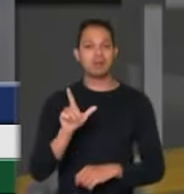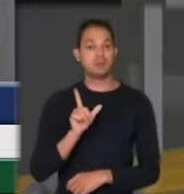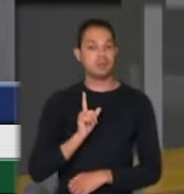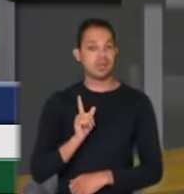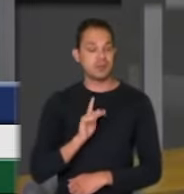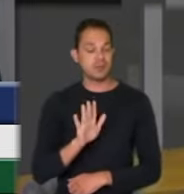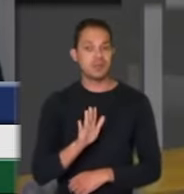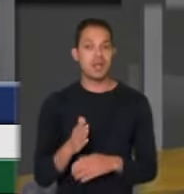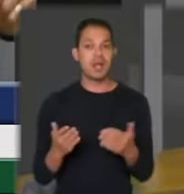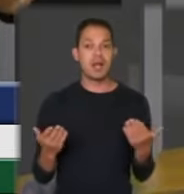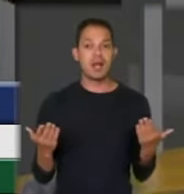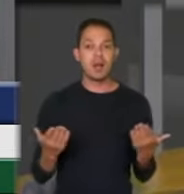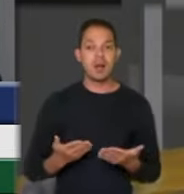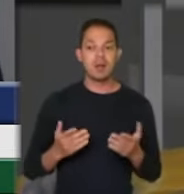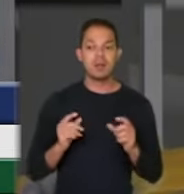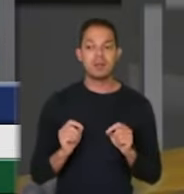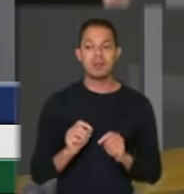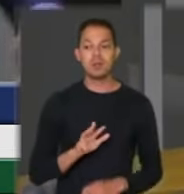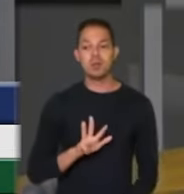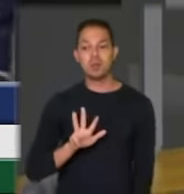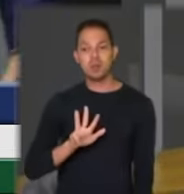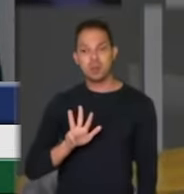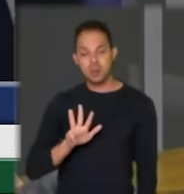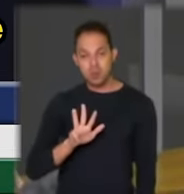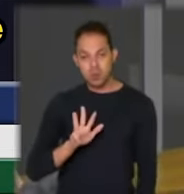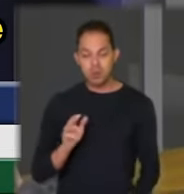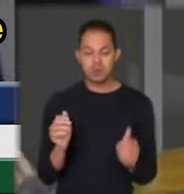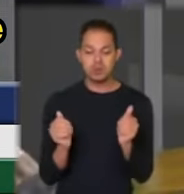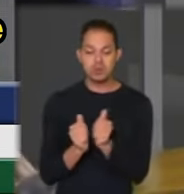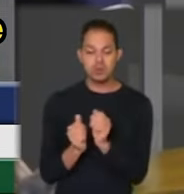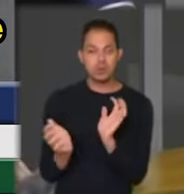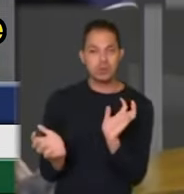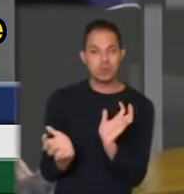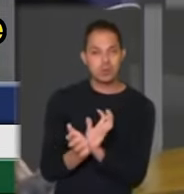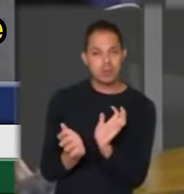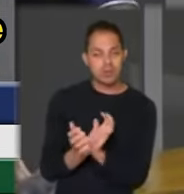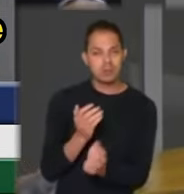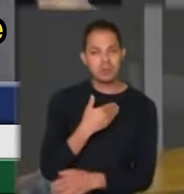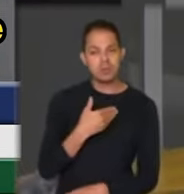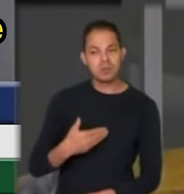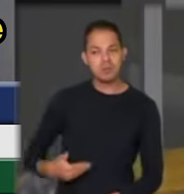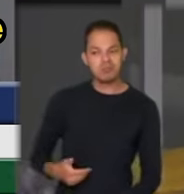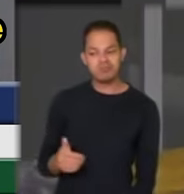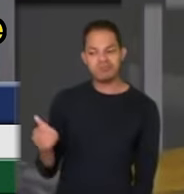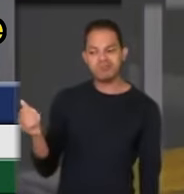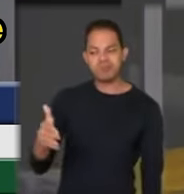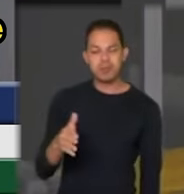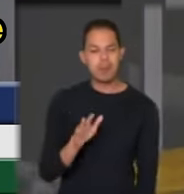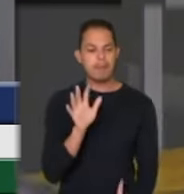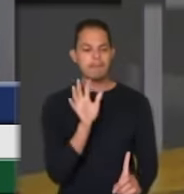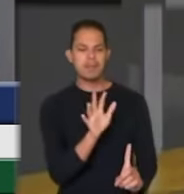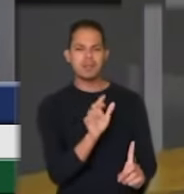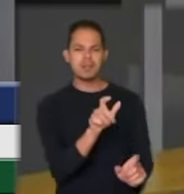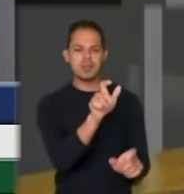agora Lula e o seu desgoverno pressionando deputados que assinaram a